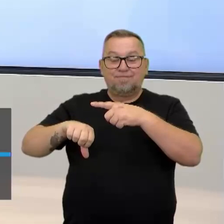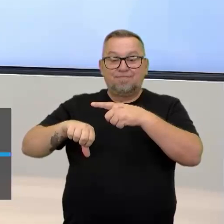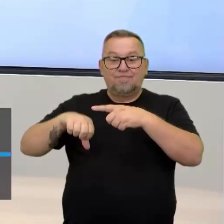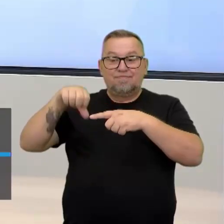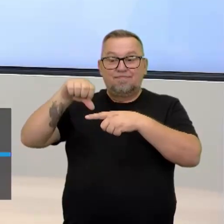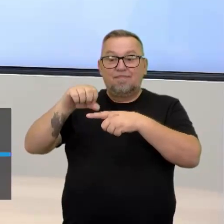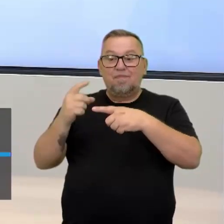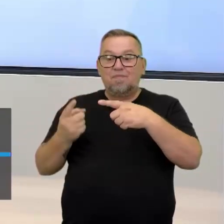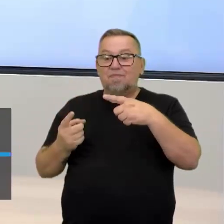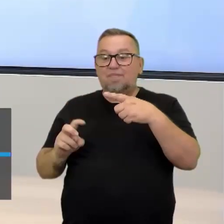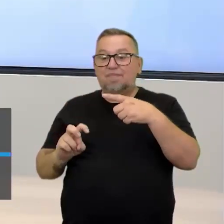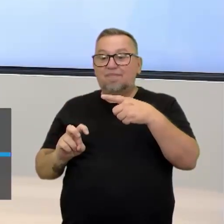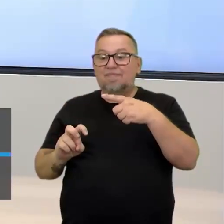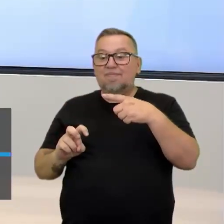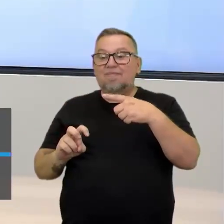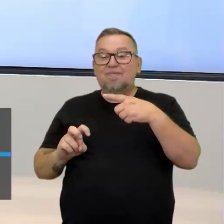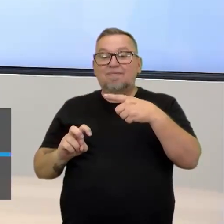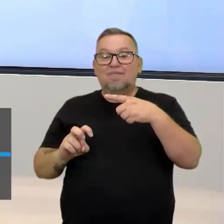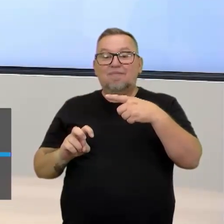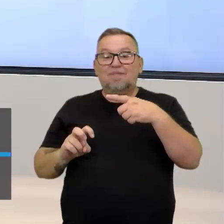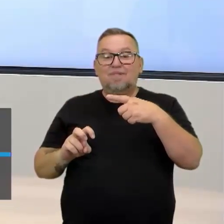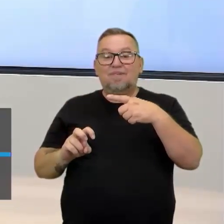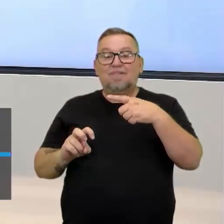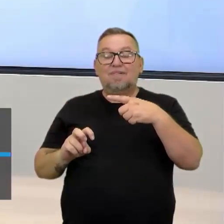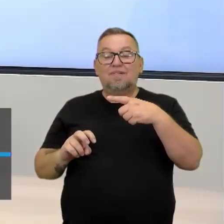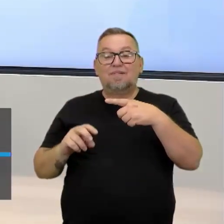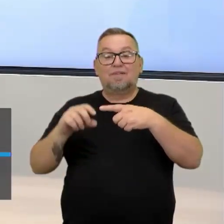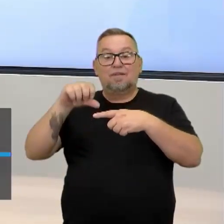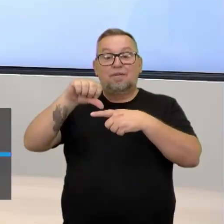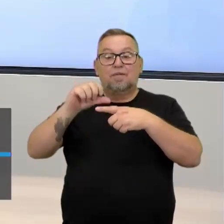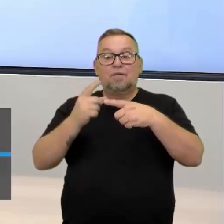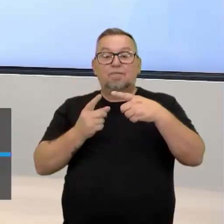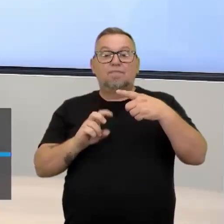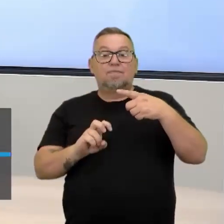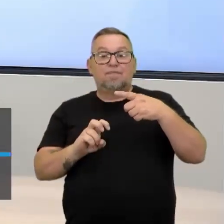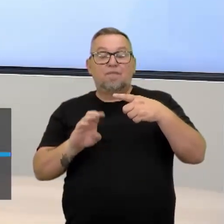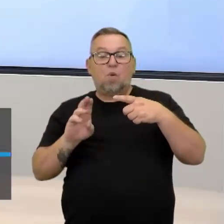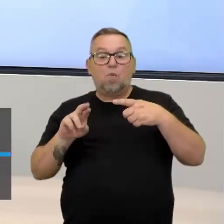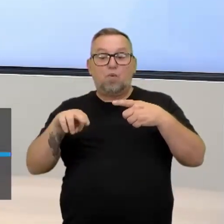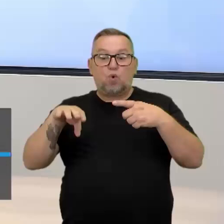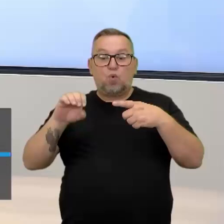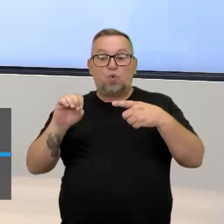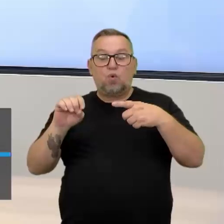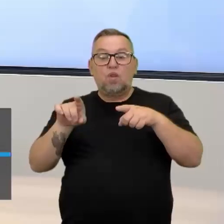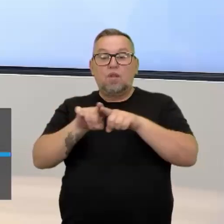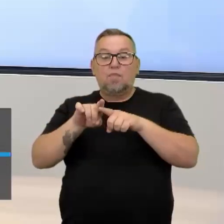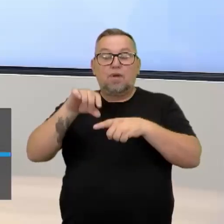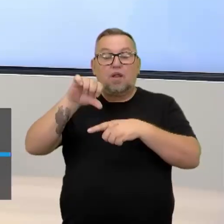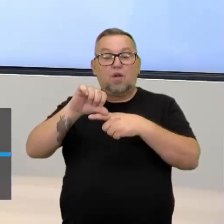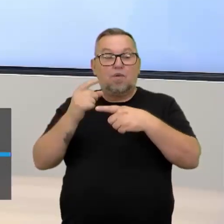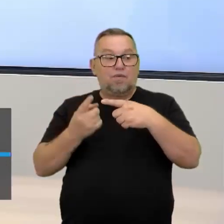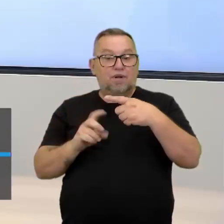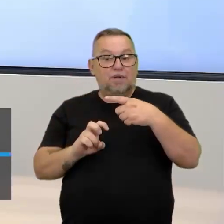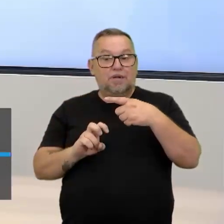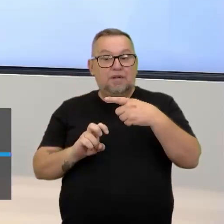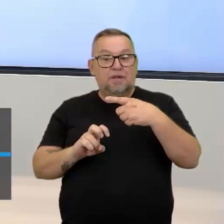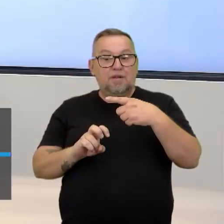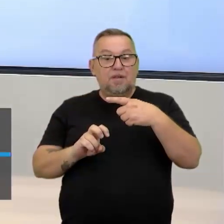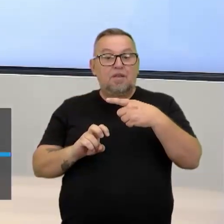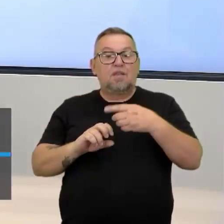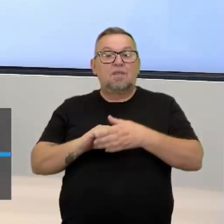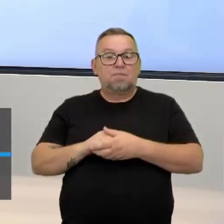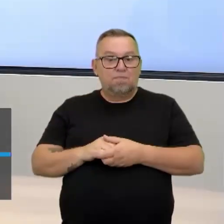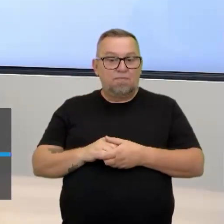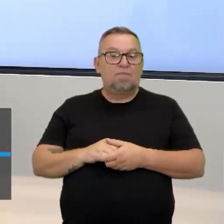dizendo 9/15. Ah, o Pedro Henrique, 9/15. O Bruno Daniel também, 9/15. A Wendy